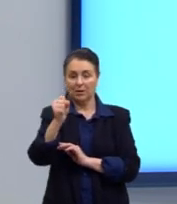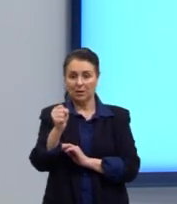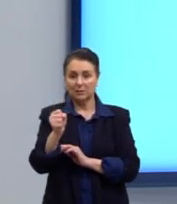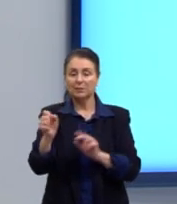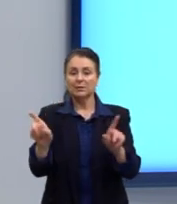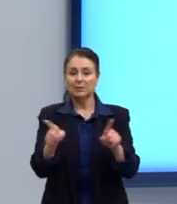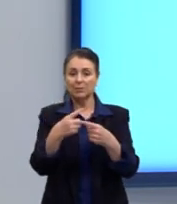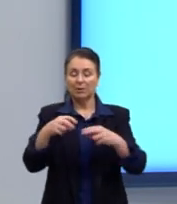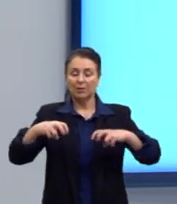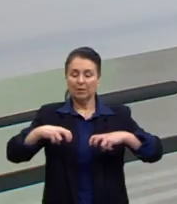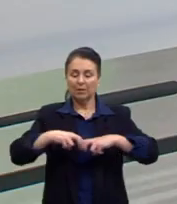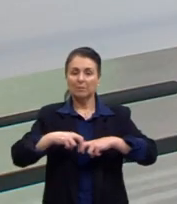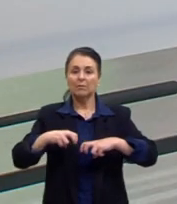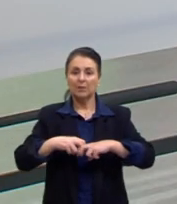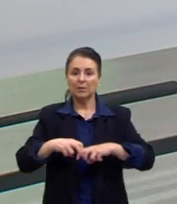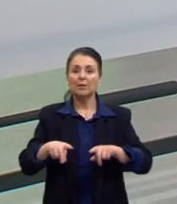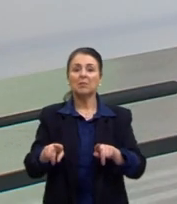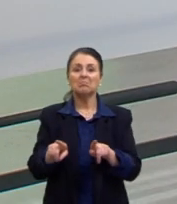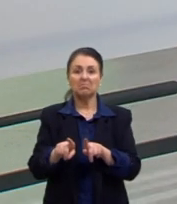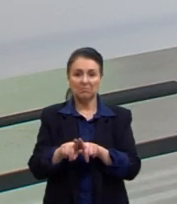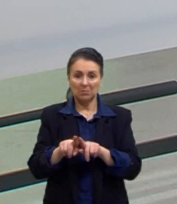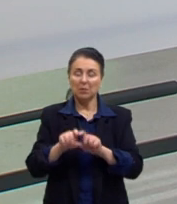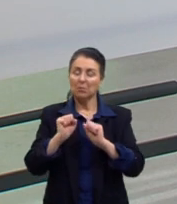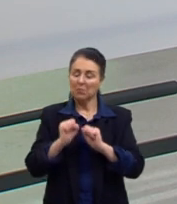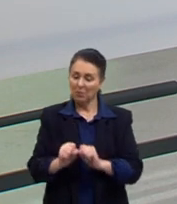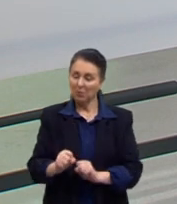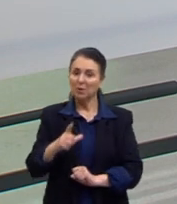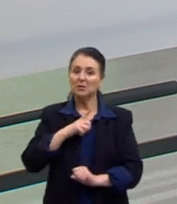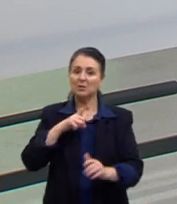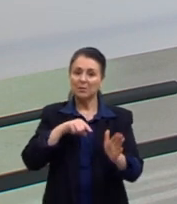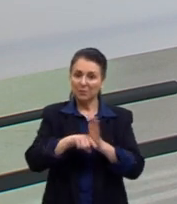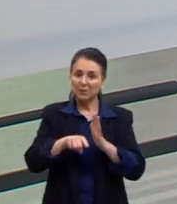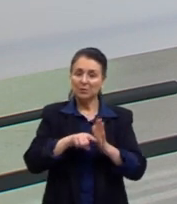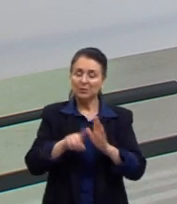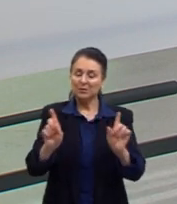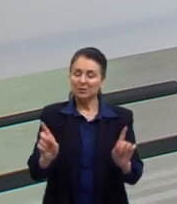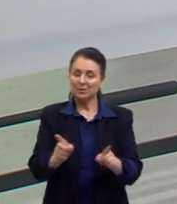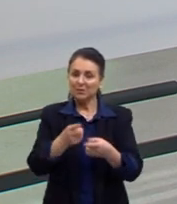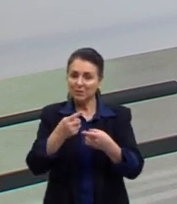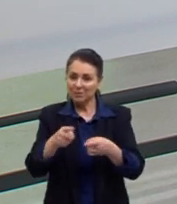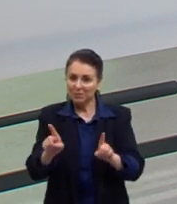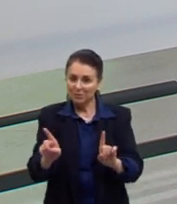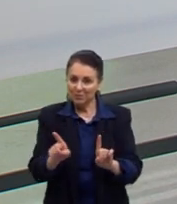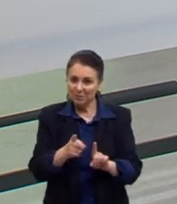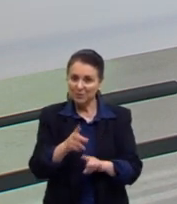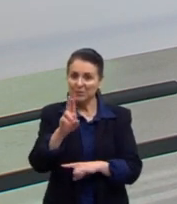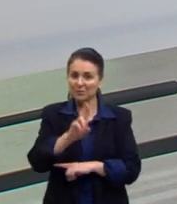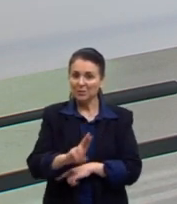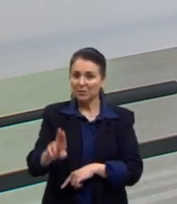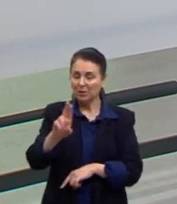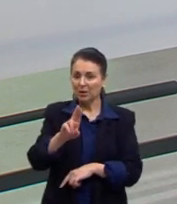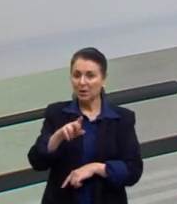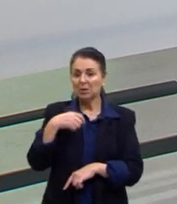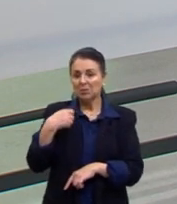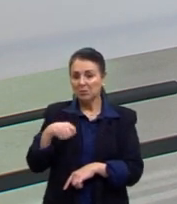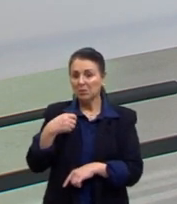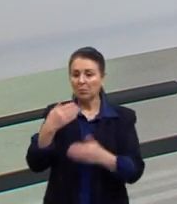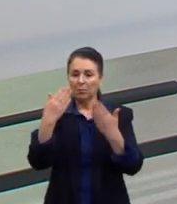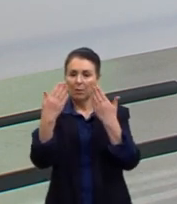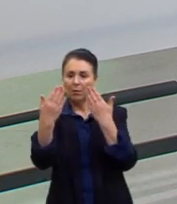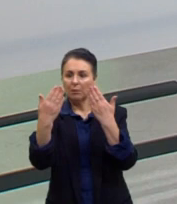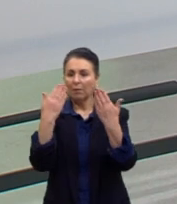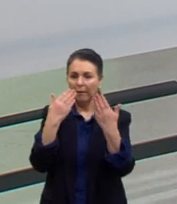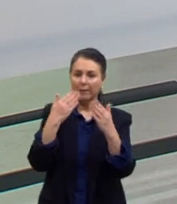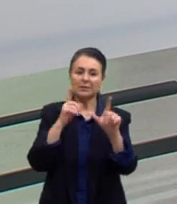física a gente também poderia ter uma questão que envolvesse música e não necessariamente a uma análise